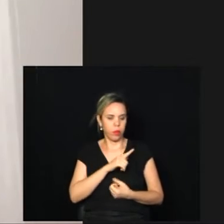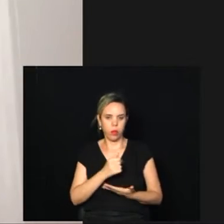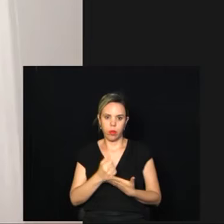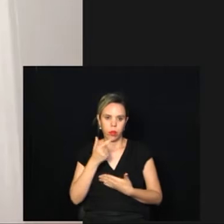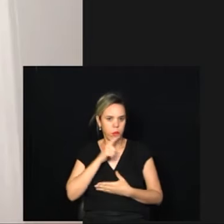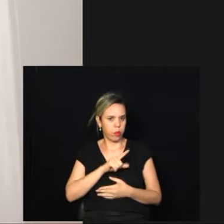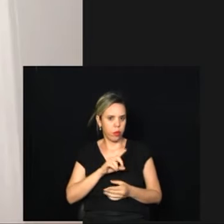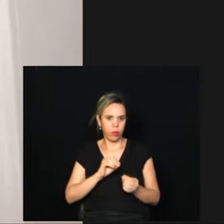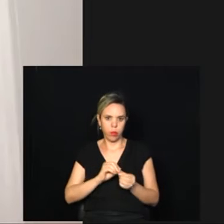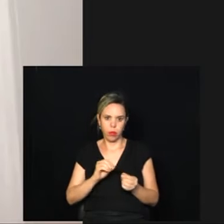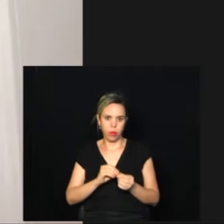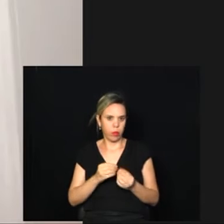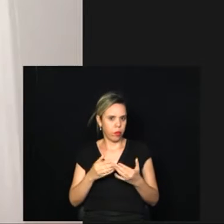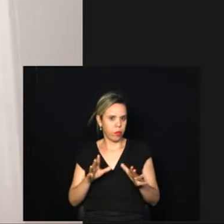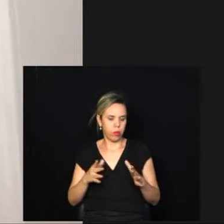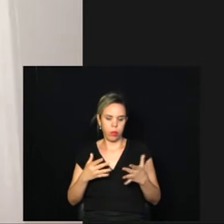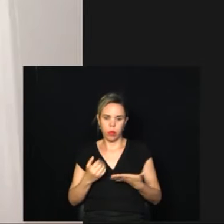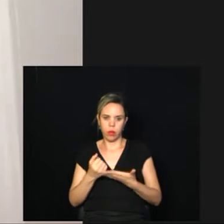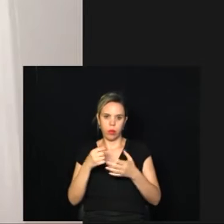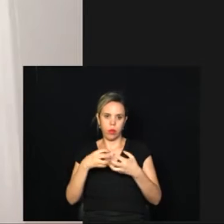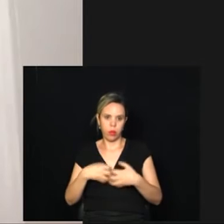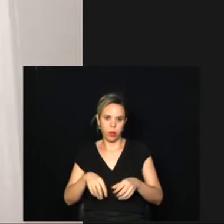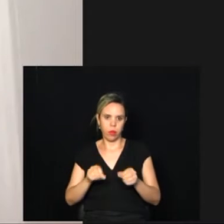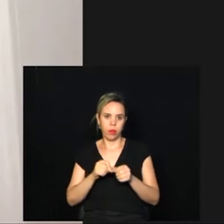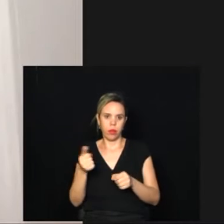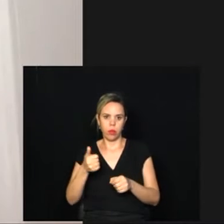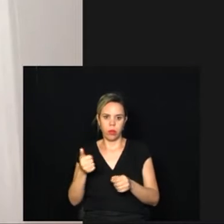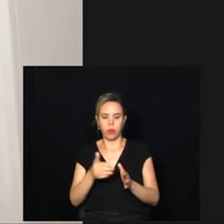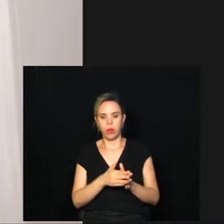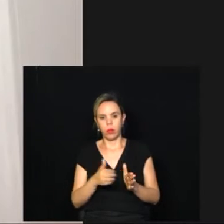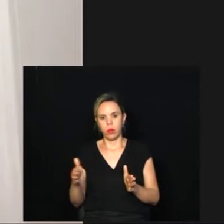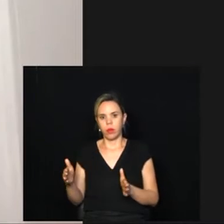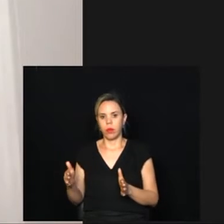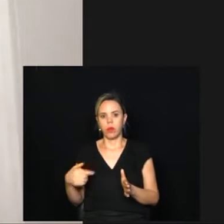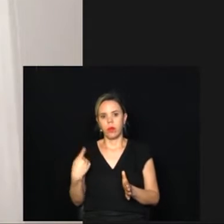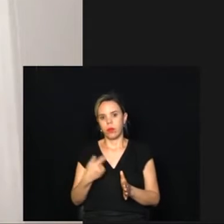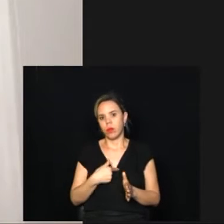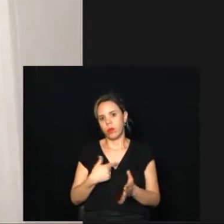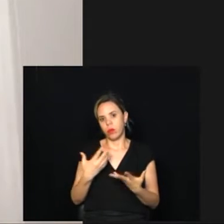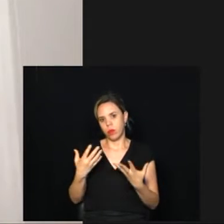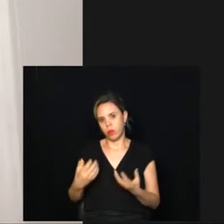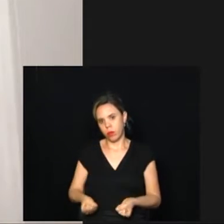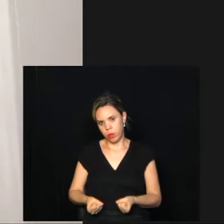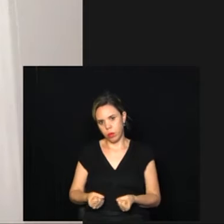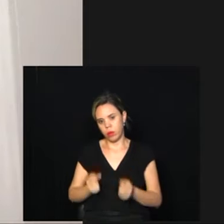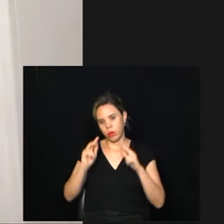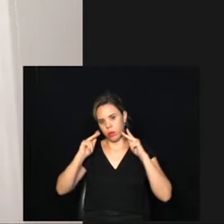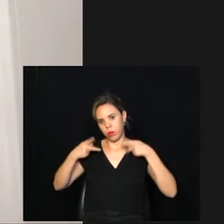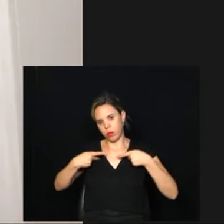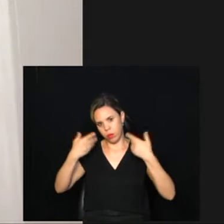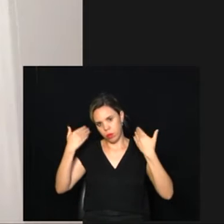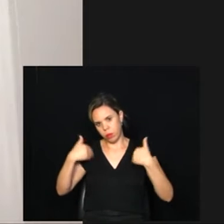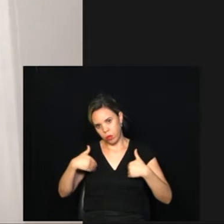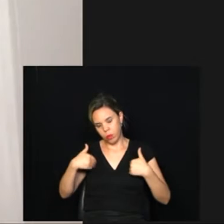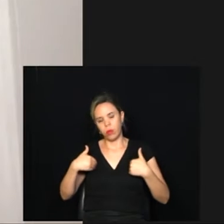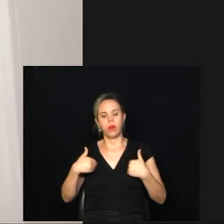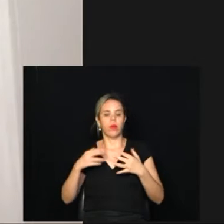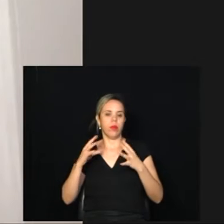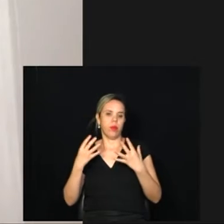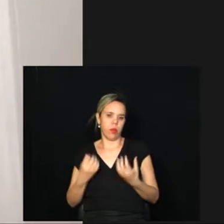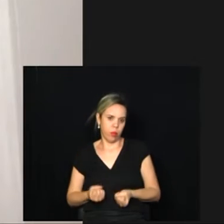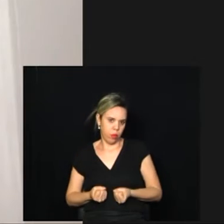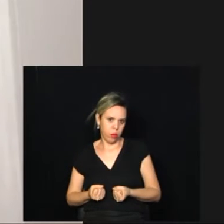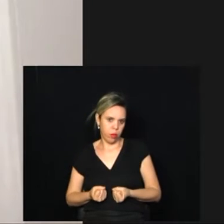não receberia, eu não me abriria. Então, acho que o primeiro passo é a gente se permitir ser humano, se